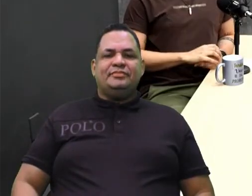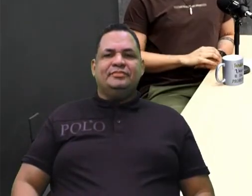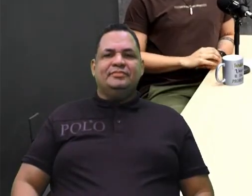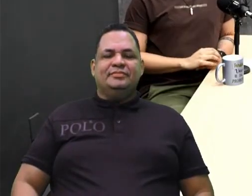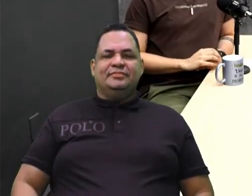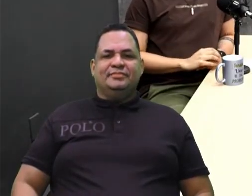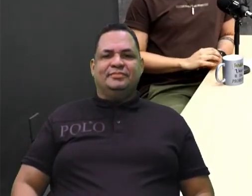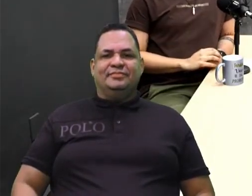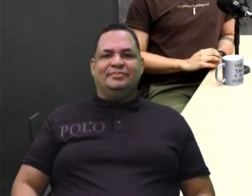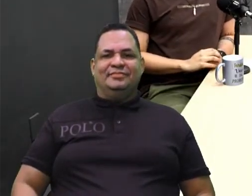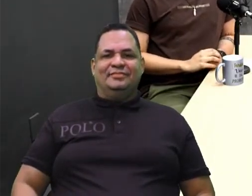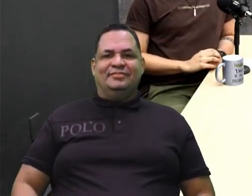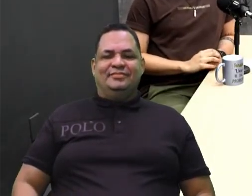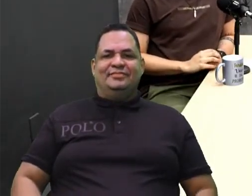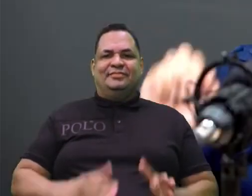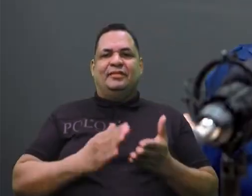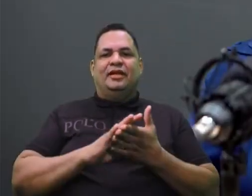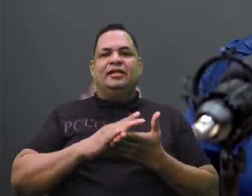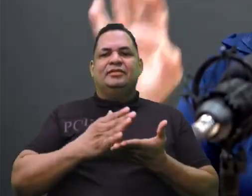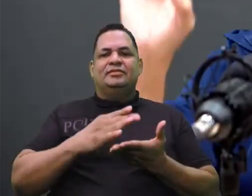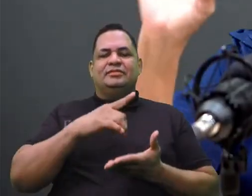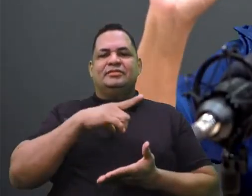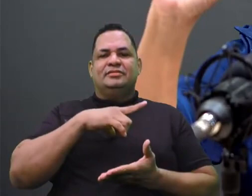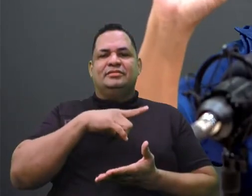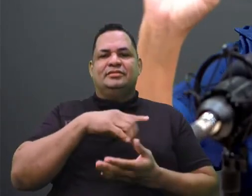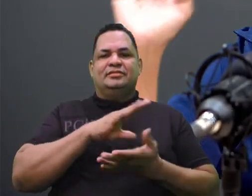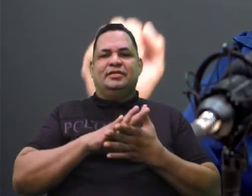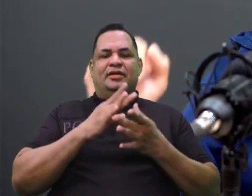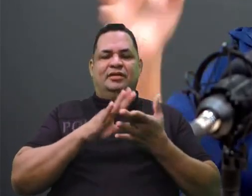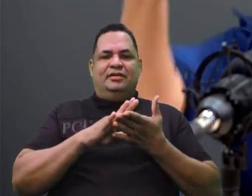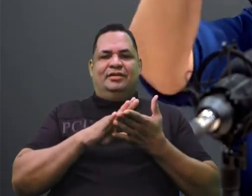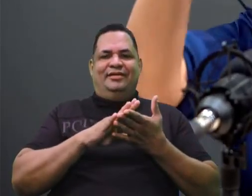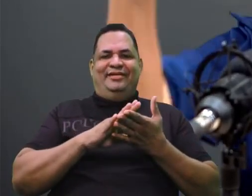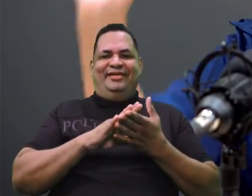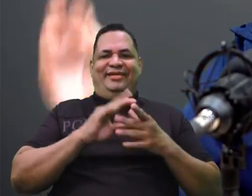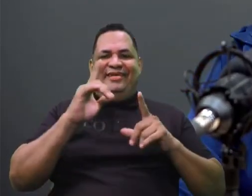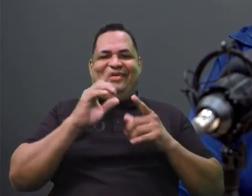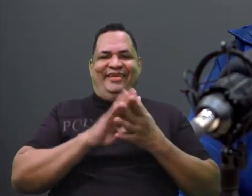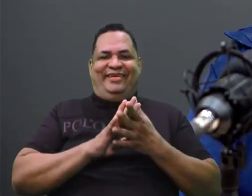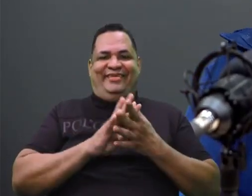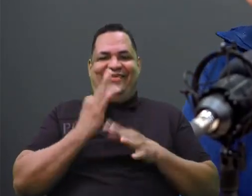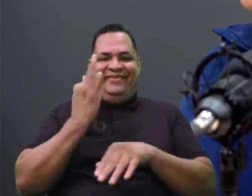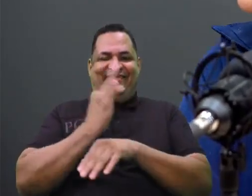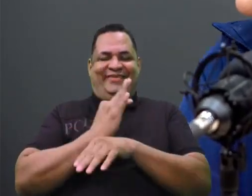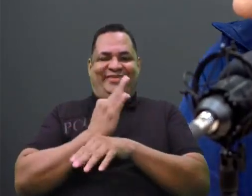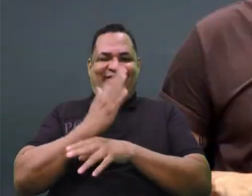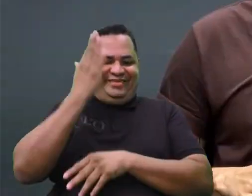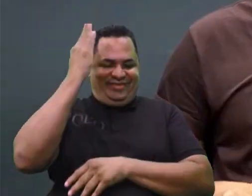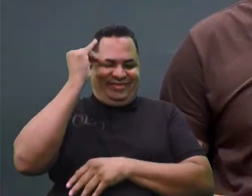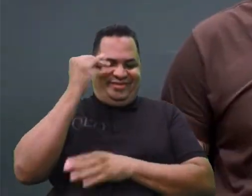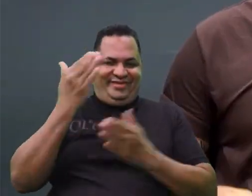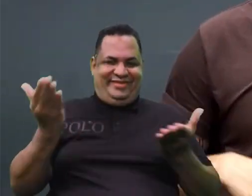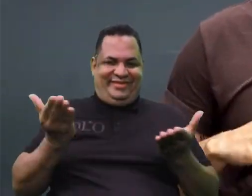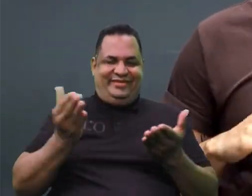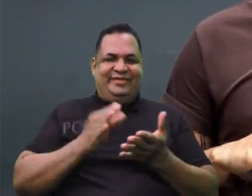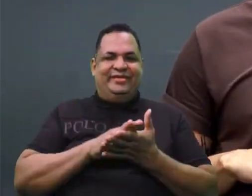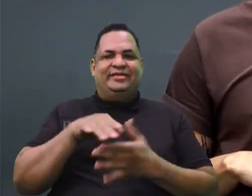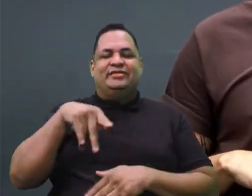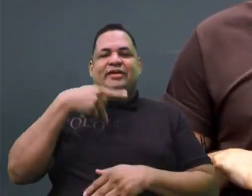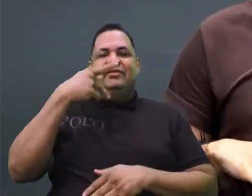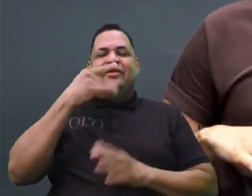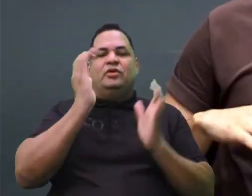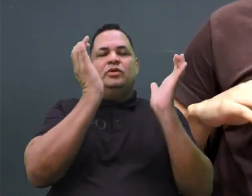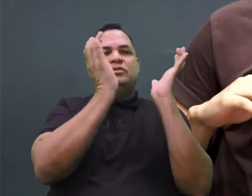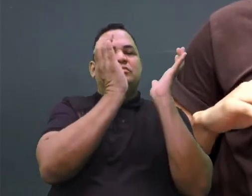As panteras. Era um seriado que tinha. Vocês não vão saber, mas pesquisa aí na internet. Professora, a senhora falou de